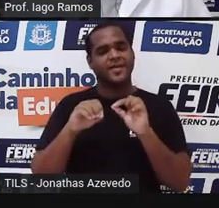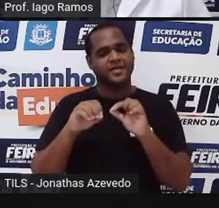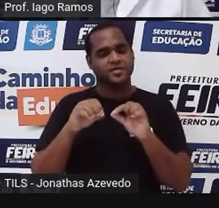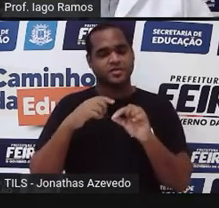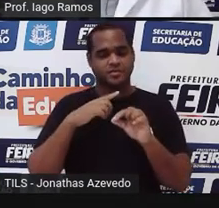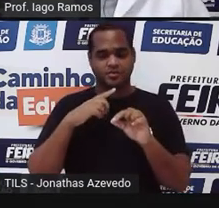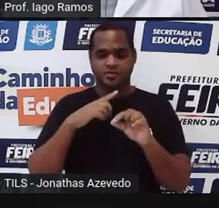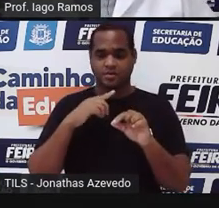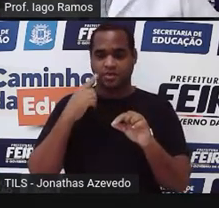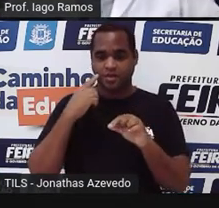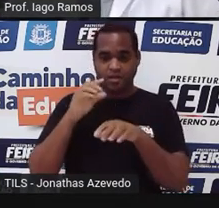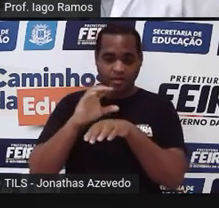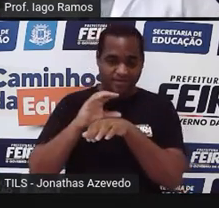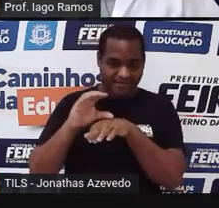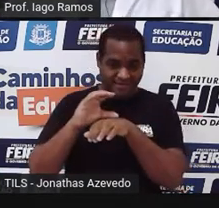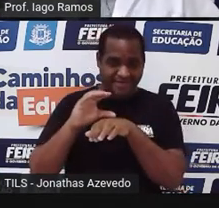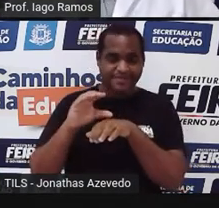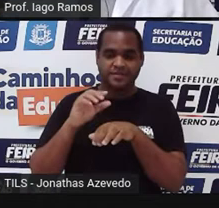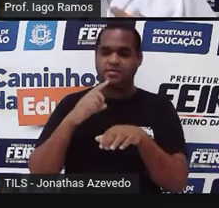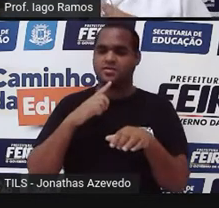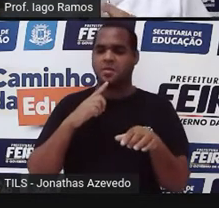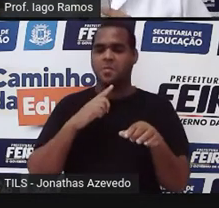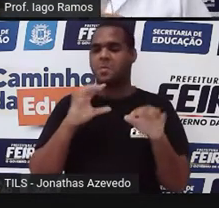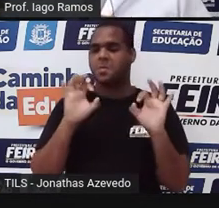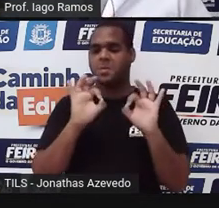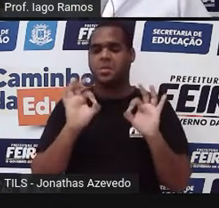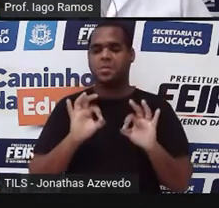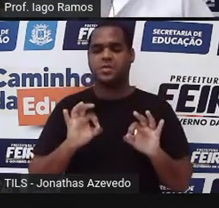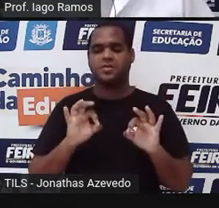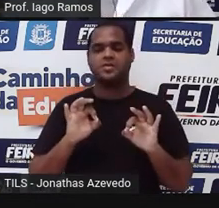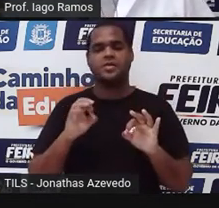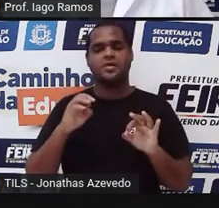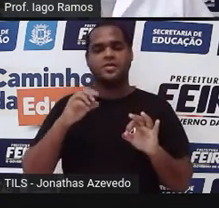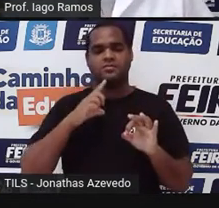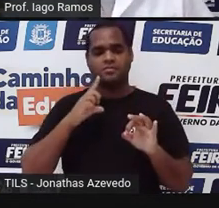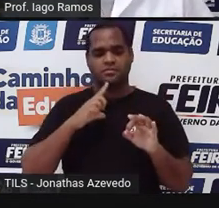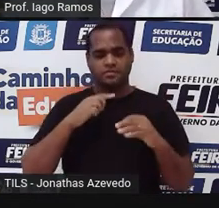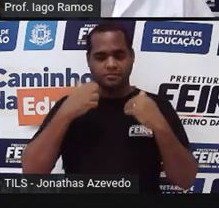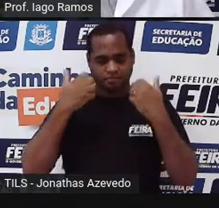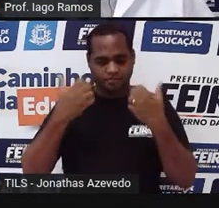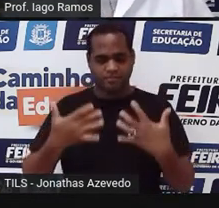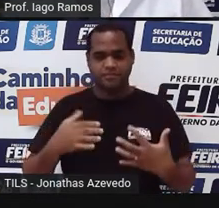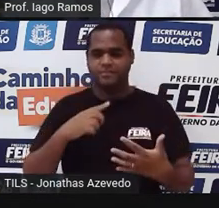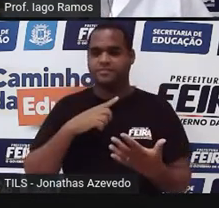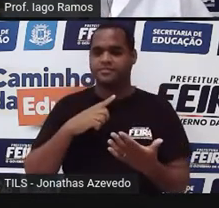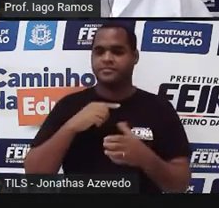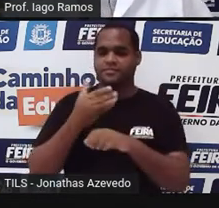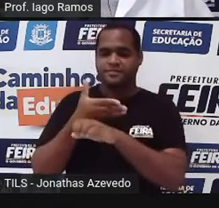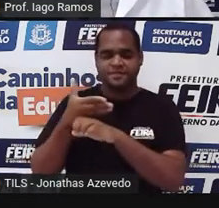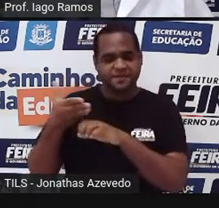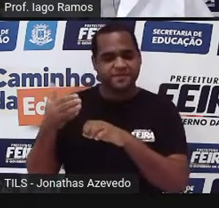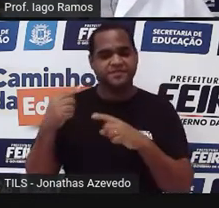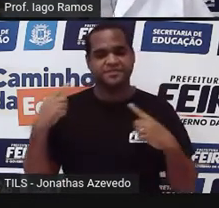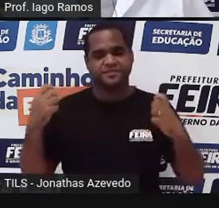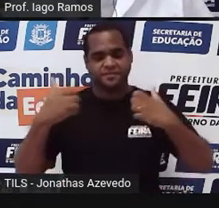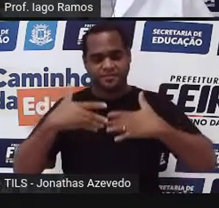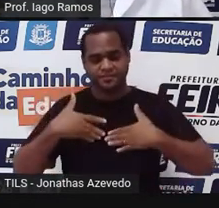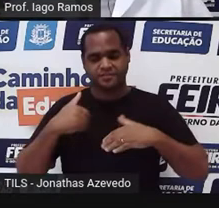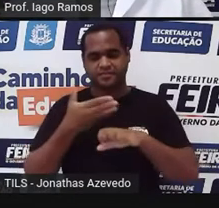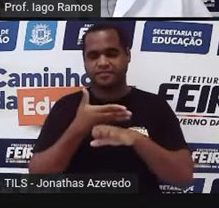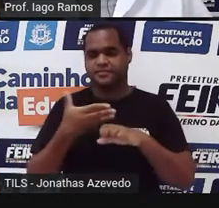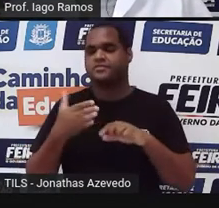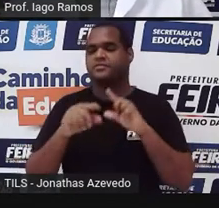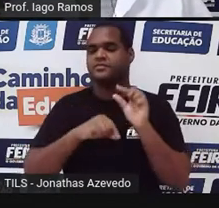visto uma camisa cinza, sem estampas, por cima um jaleco branco, atrás de mim está o cartaz